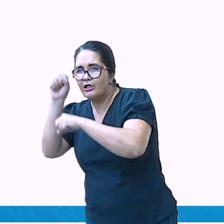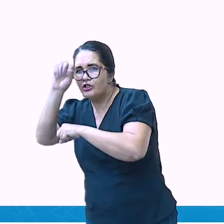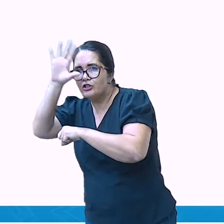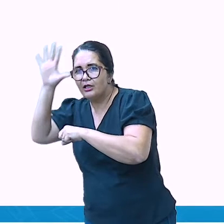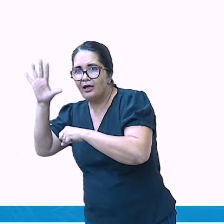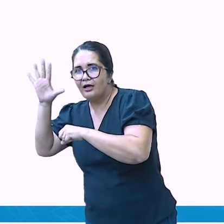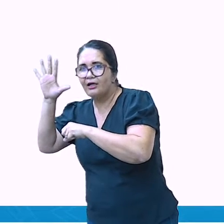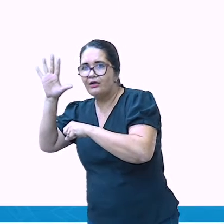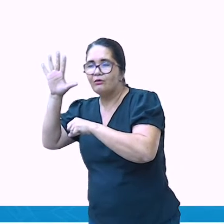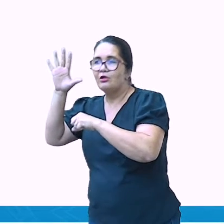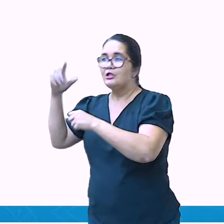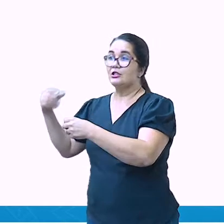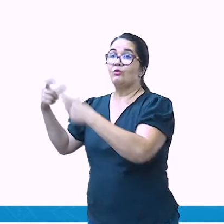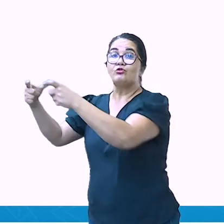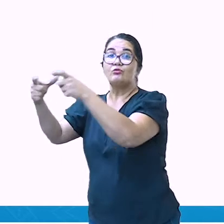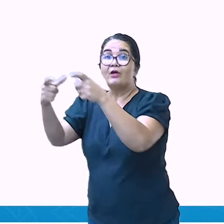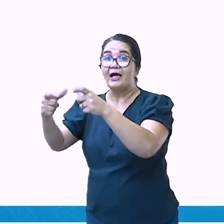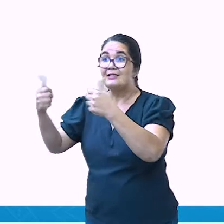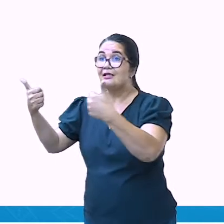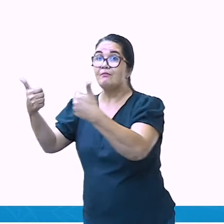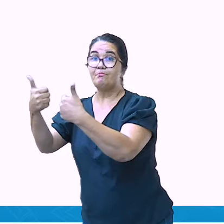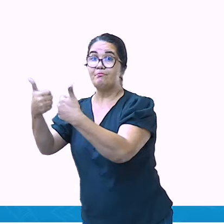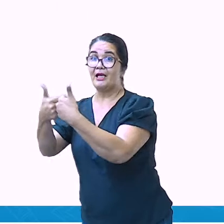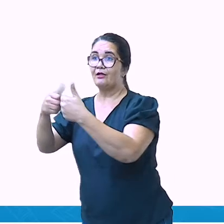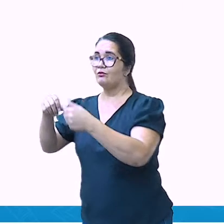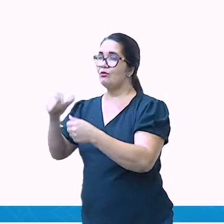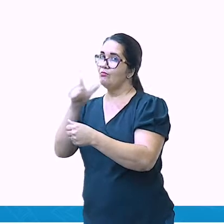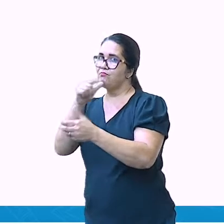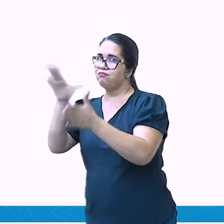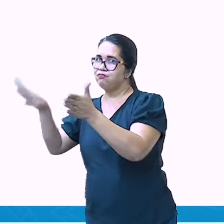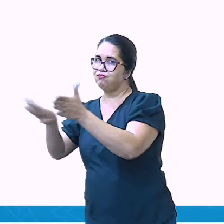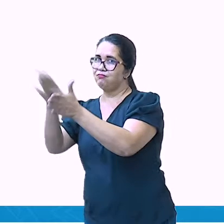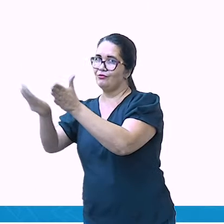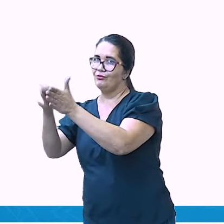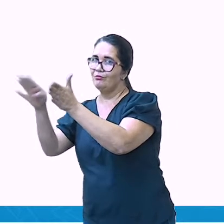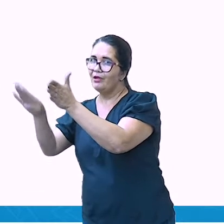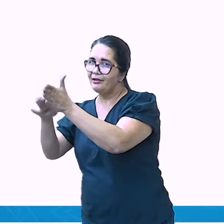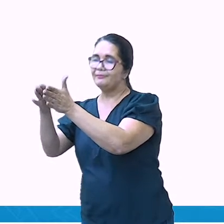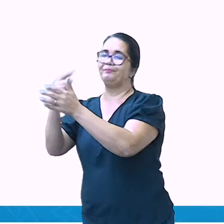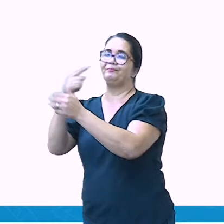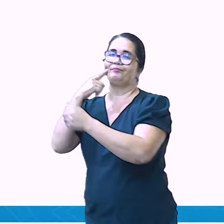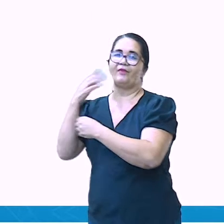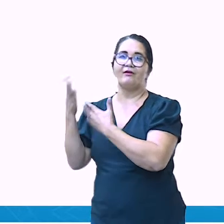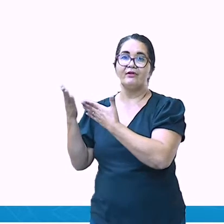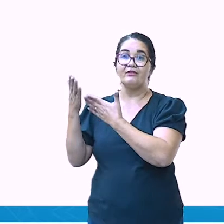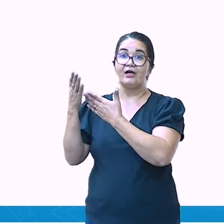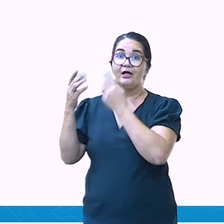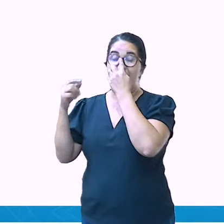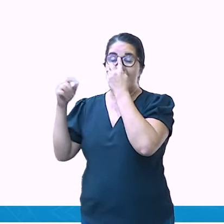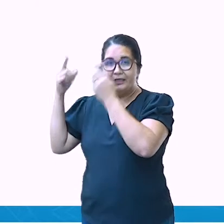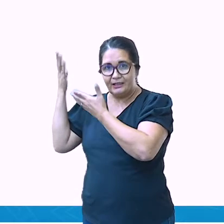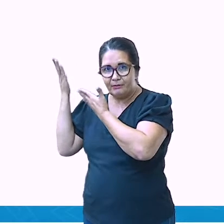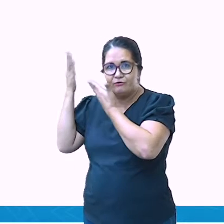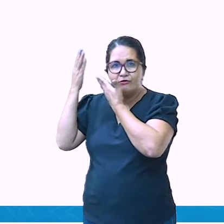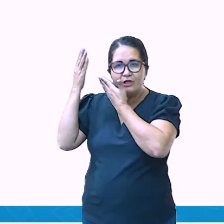E o Centro-Oeste? O Centro-Oeste temos Mato Grosso do